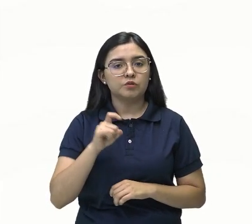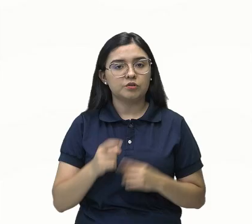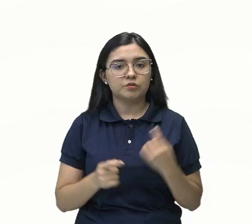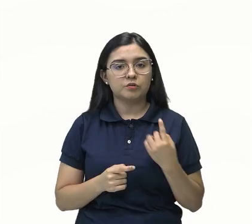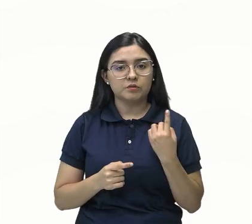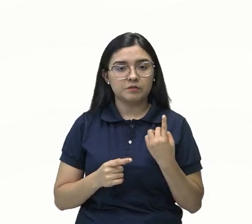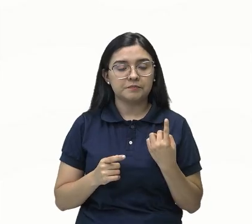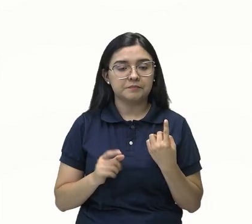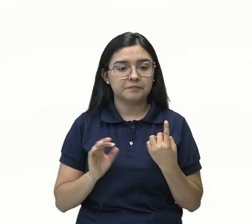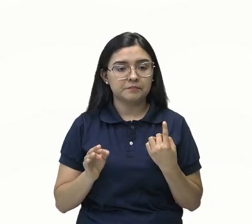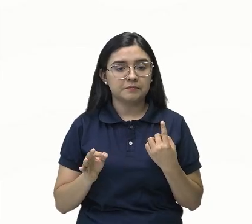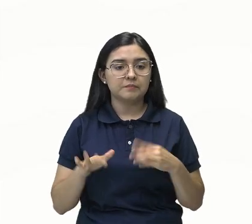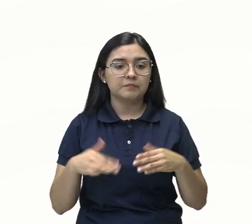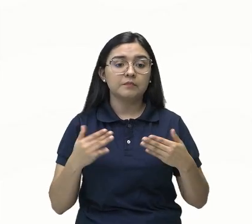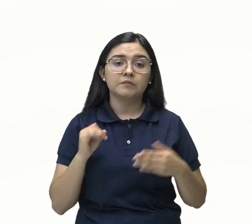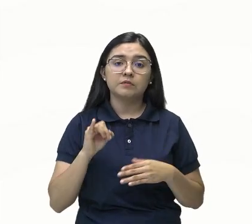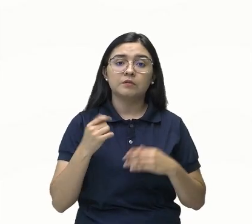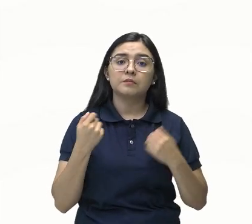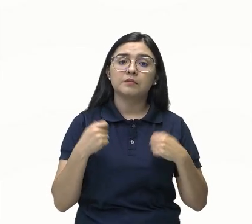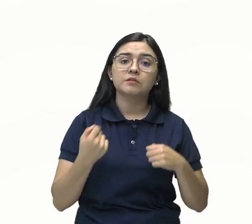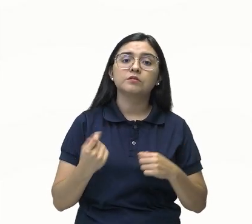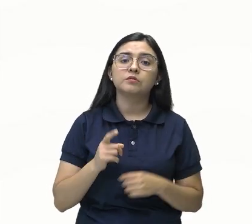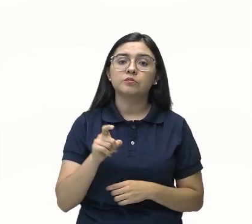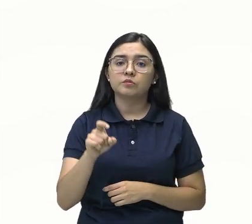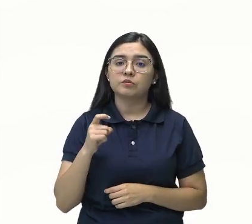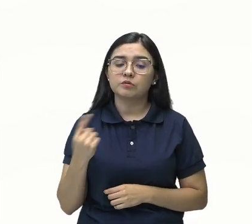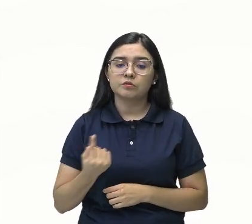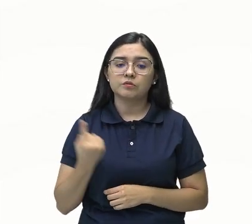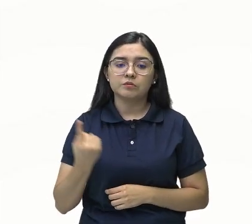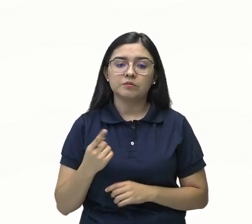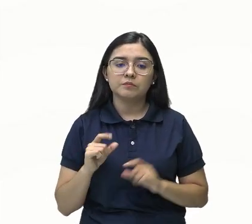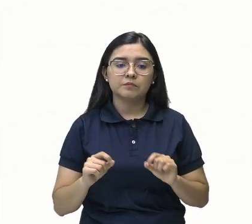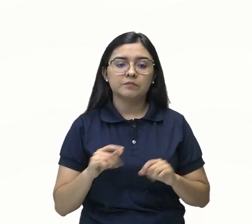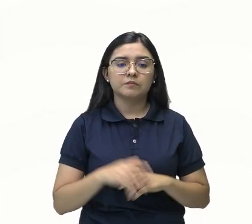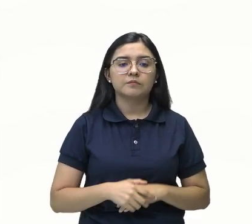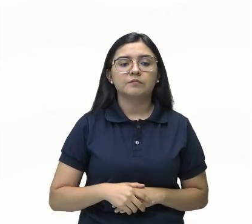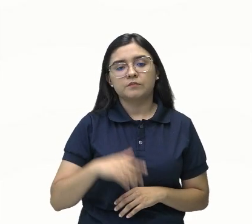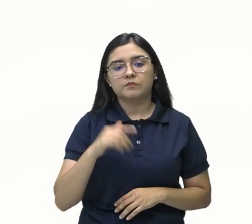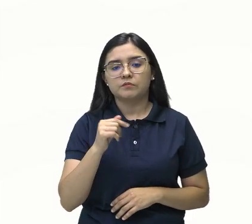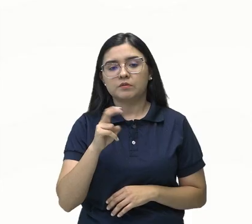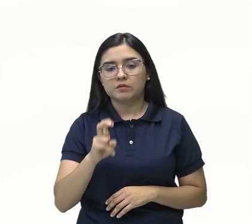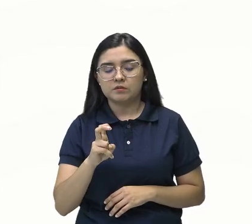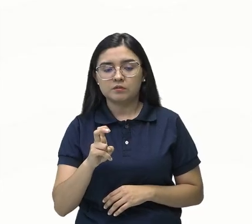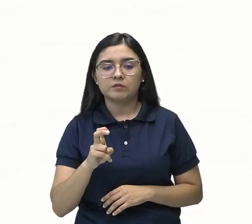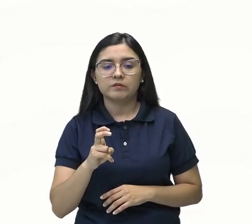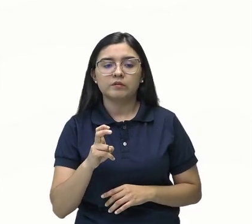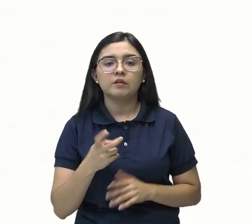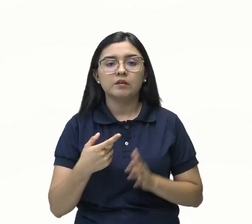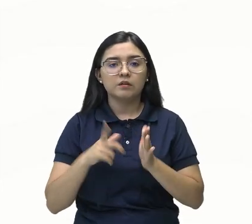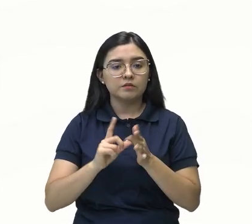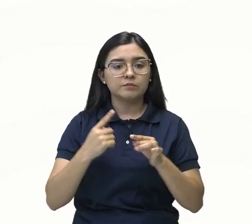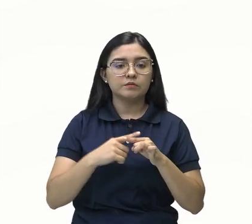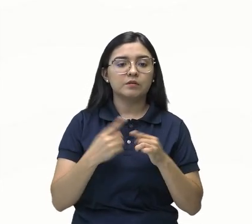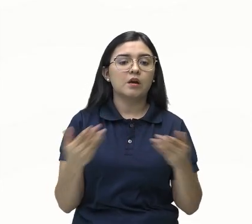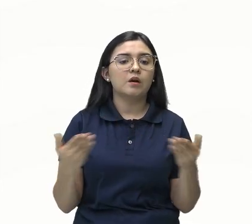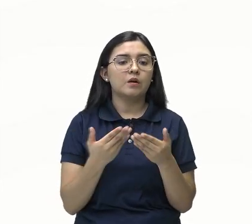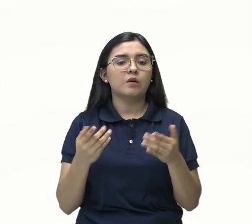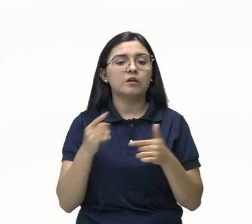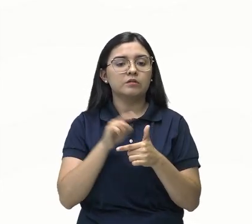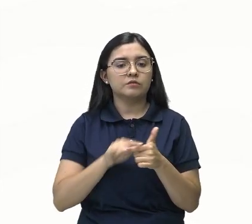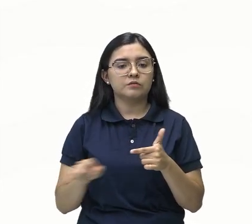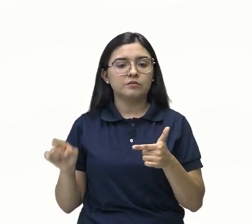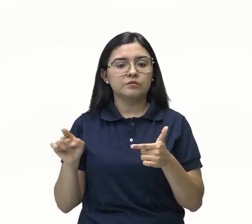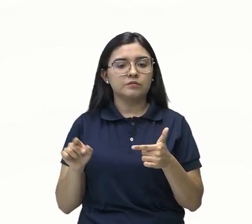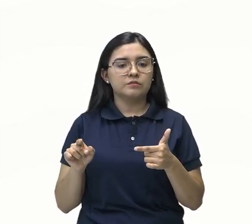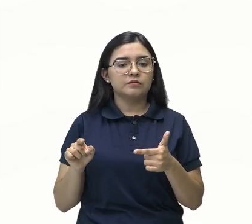sozinho. Então, se eu preciso deixar meu x sozinho, o meu 75, que está multiplicando, vai passar